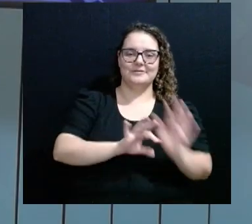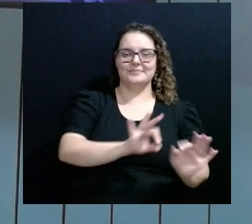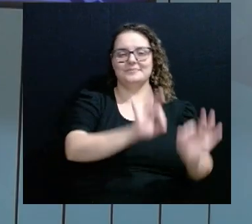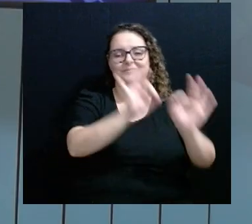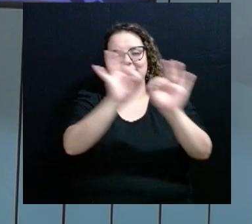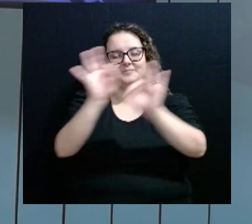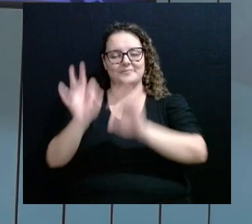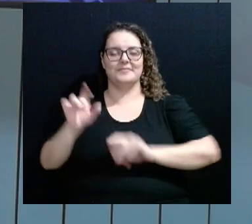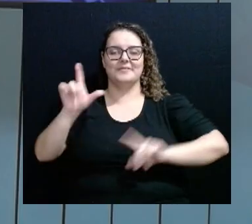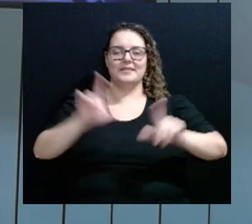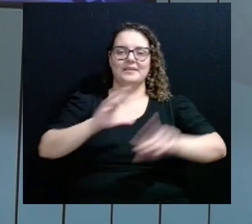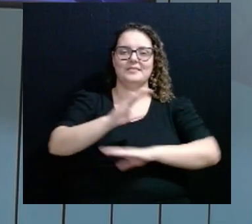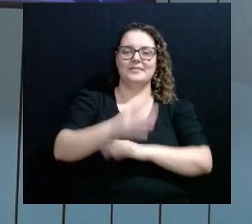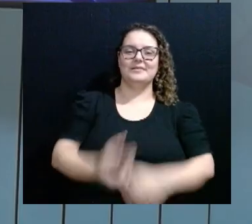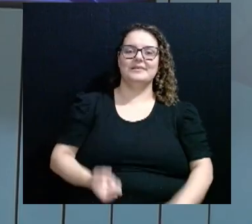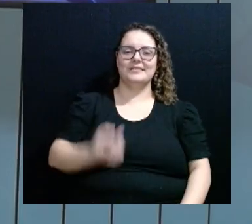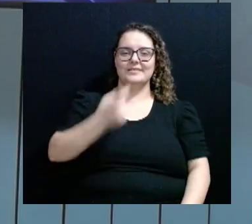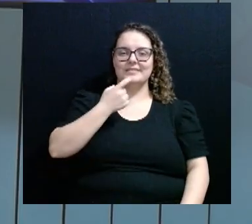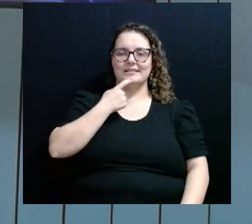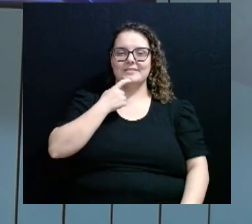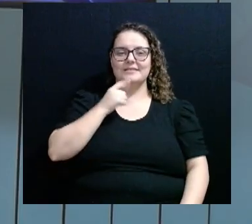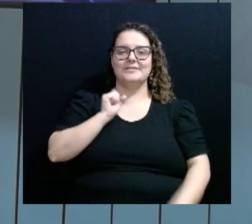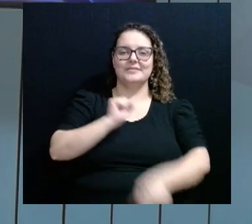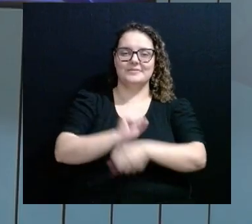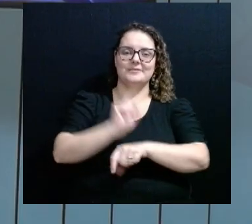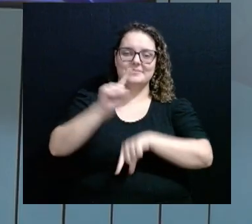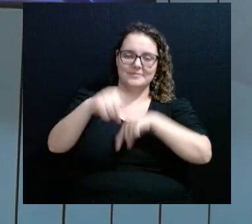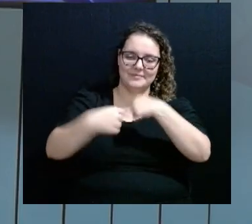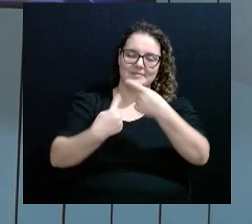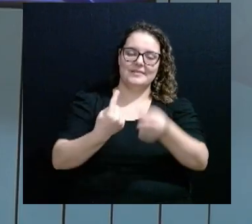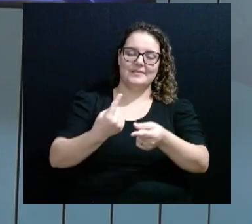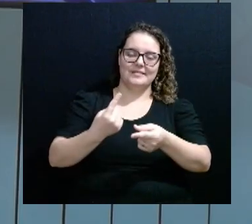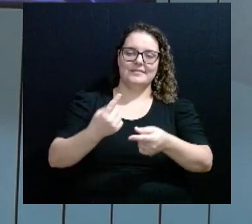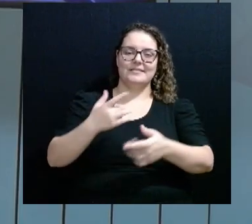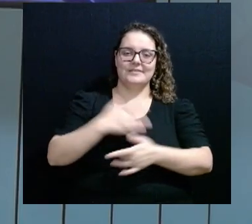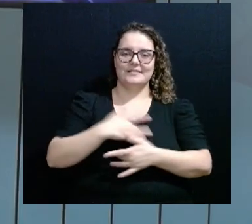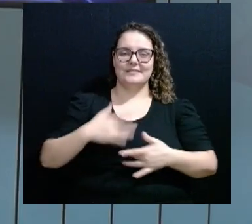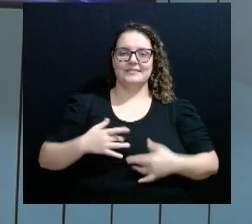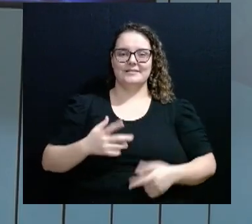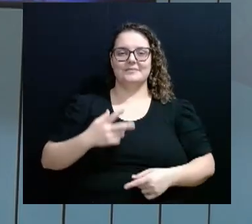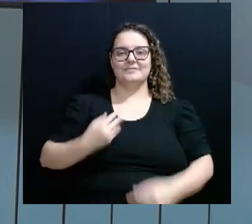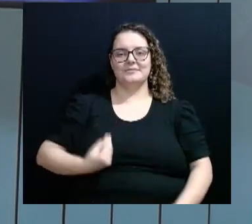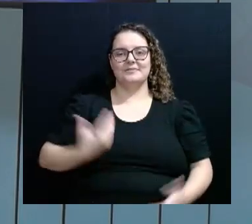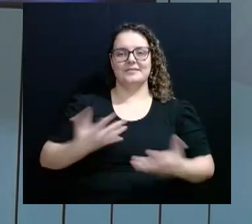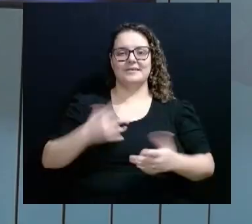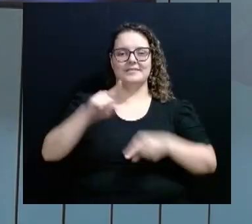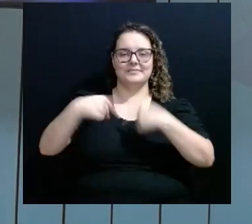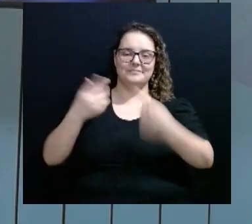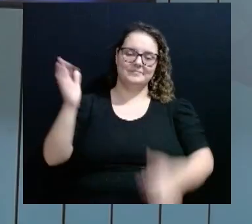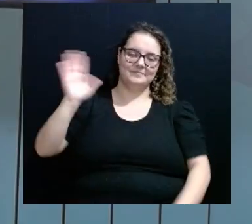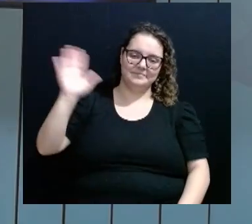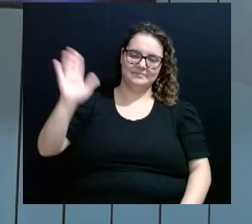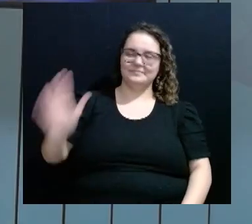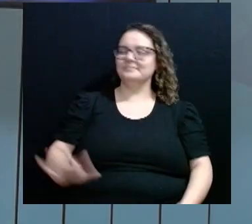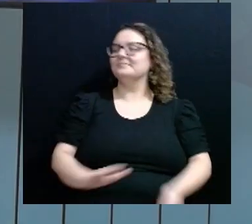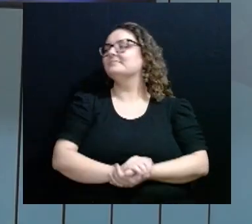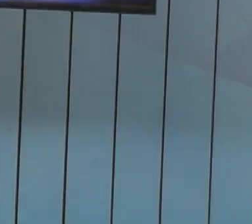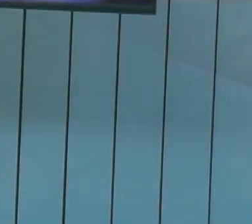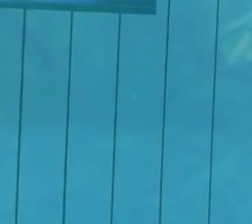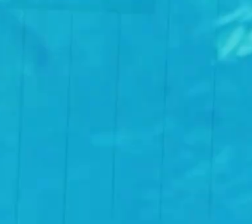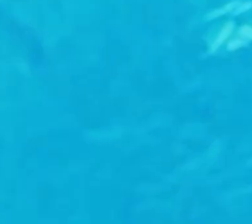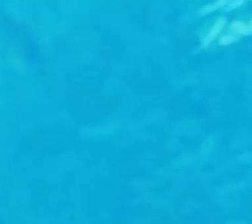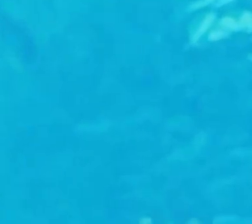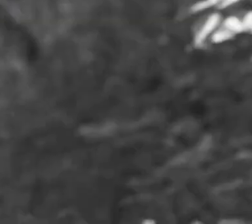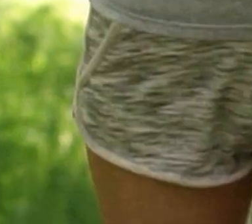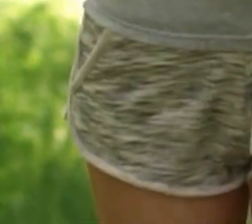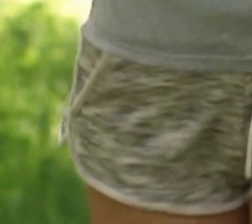Continue assistindo à programação da TV Câmara Campinas e te espero no próximo, na próxima edição. Até mais.